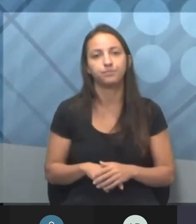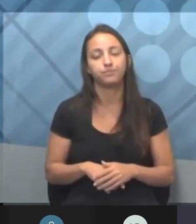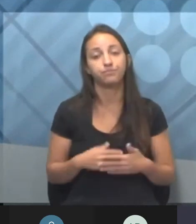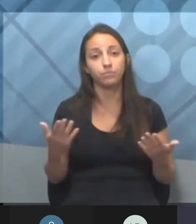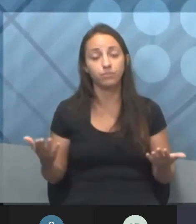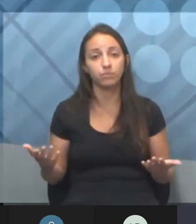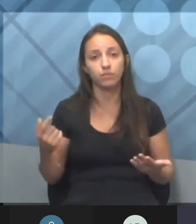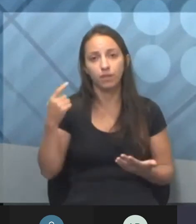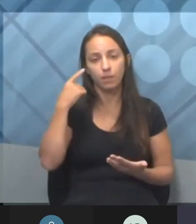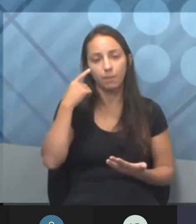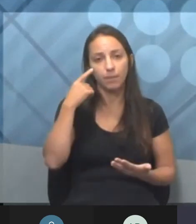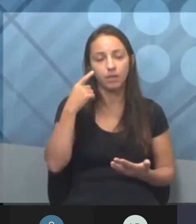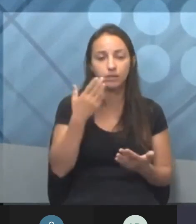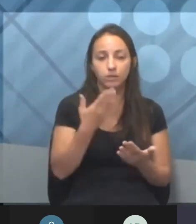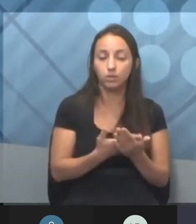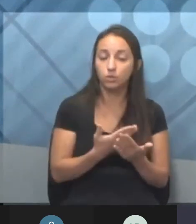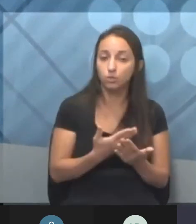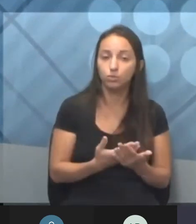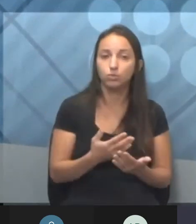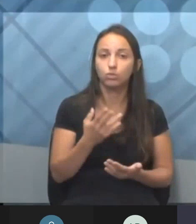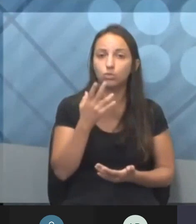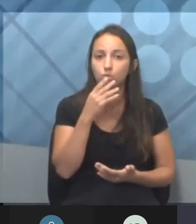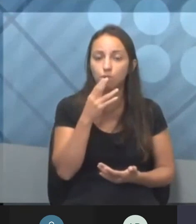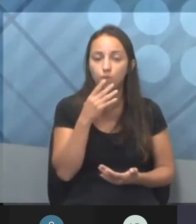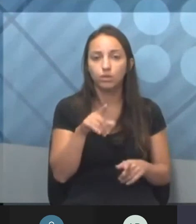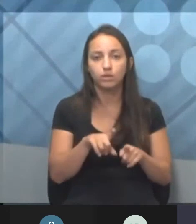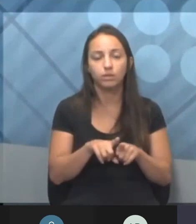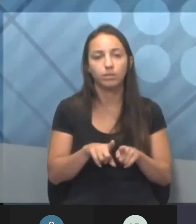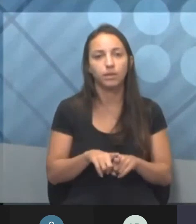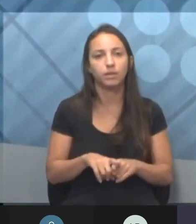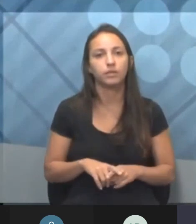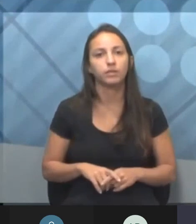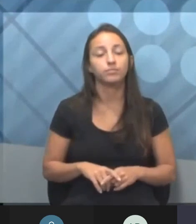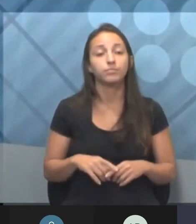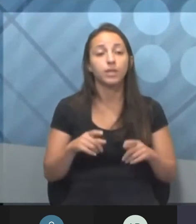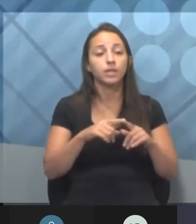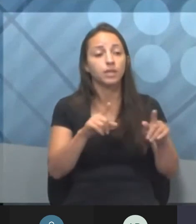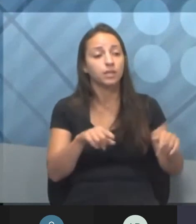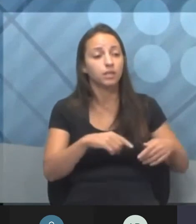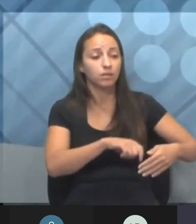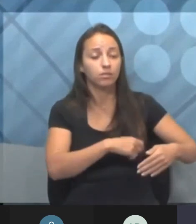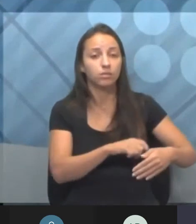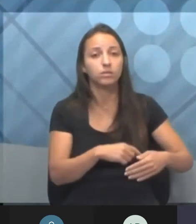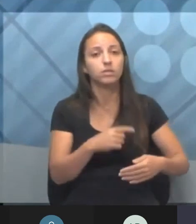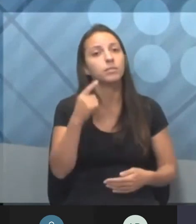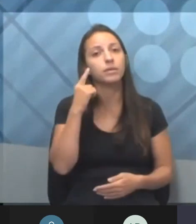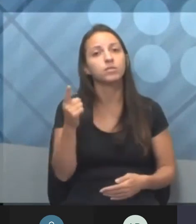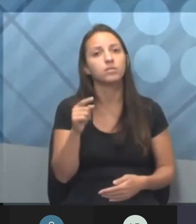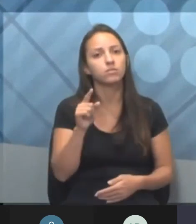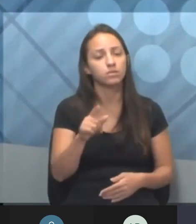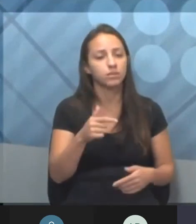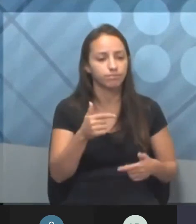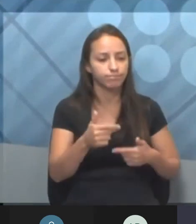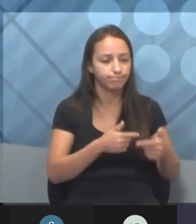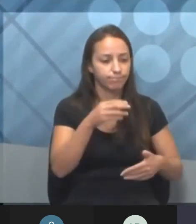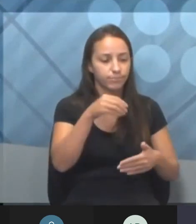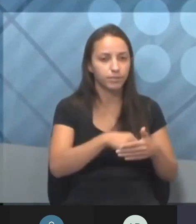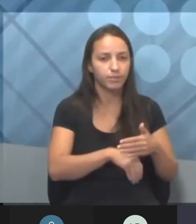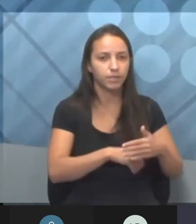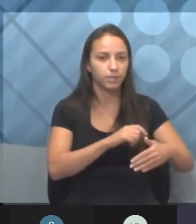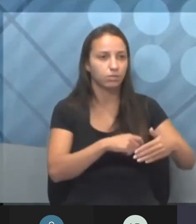né? Então, pense sobre isso, estude um pouco sobre cores também. E ali na cozinha, imagina você trabalhando dentro